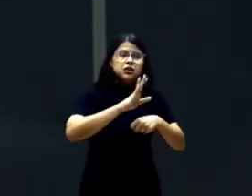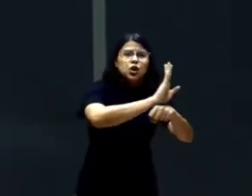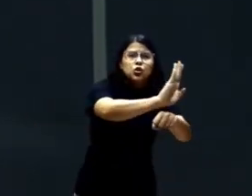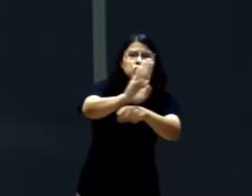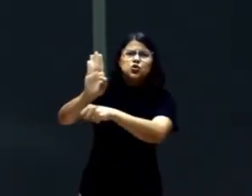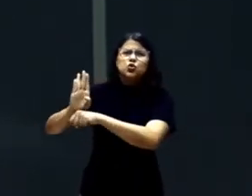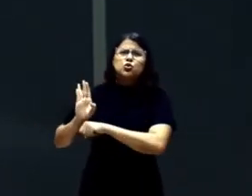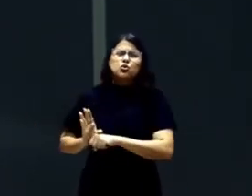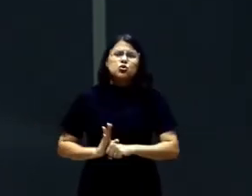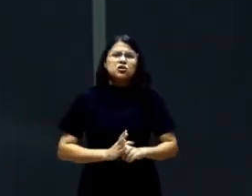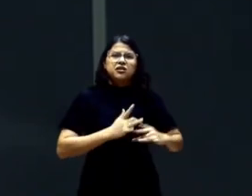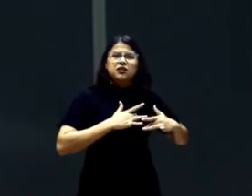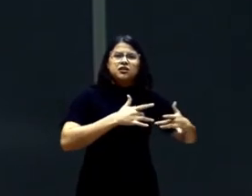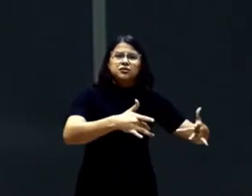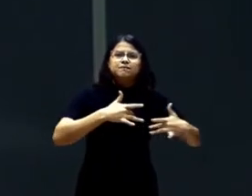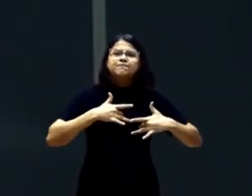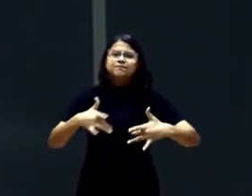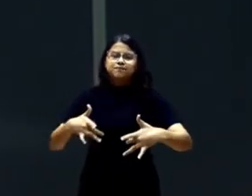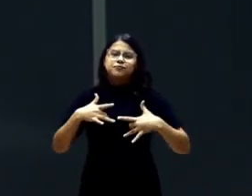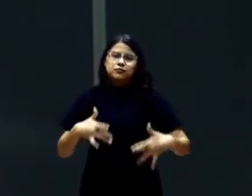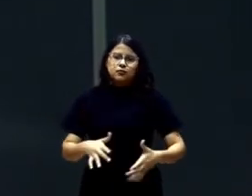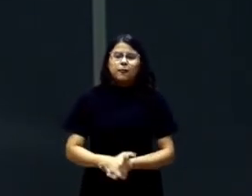você entenda, tudo isso que você tem,